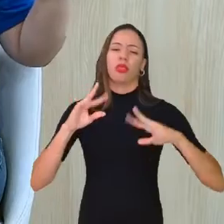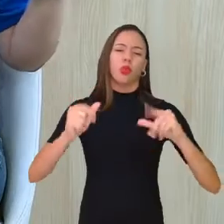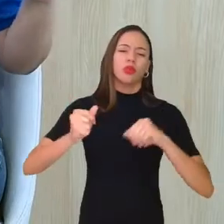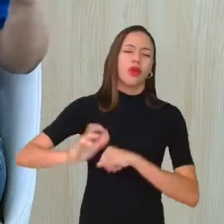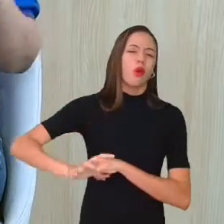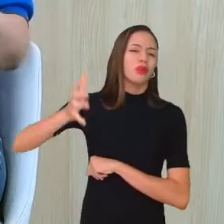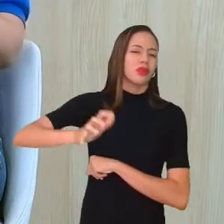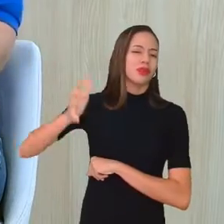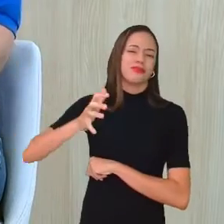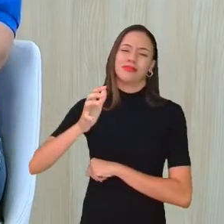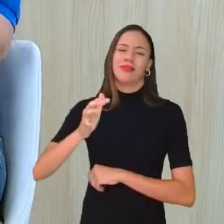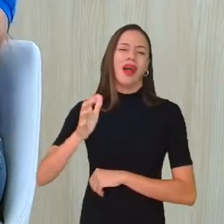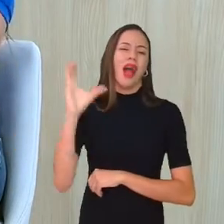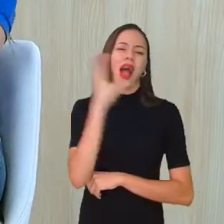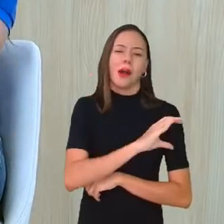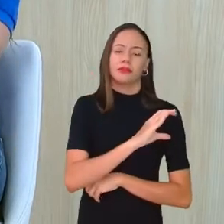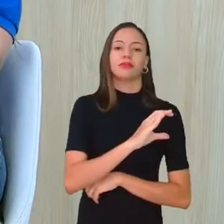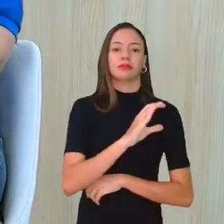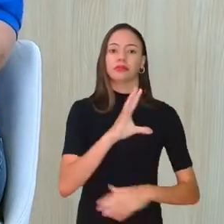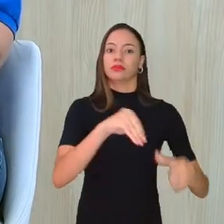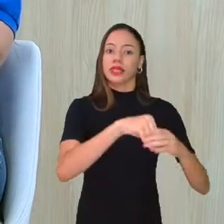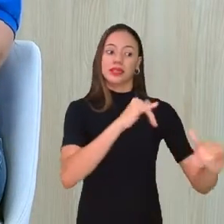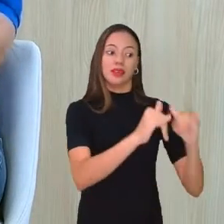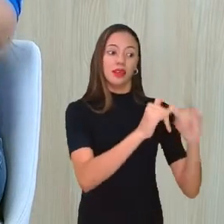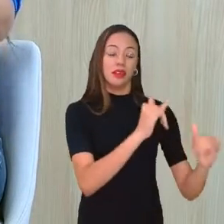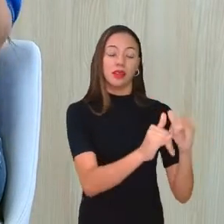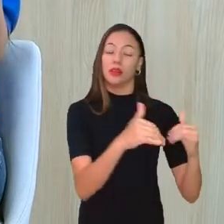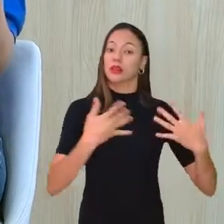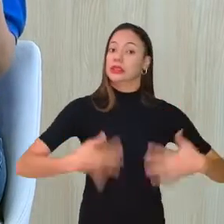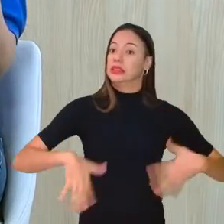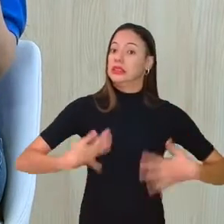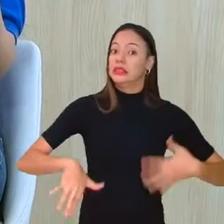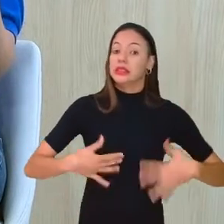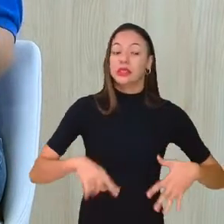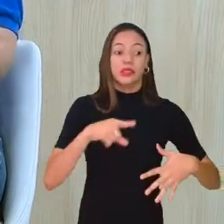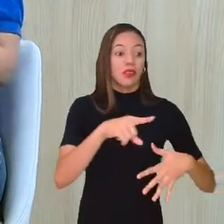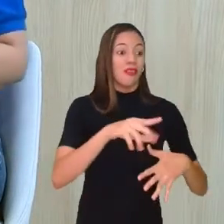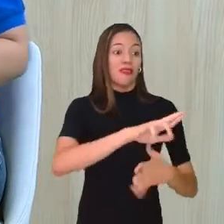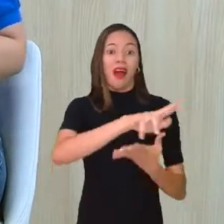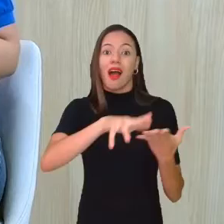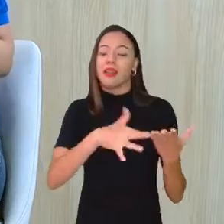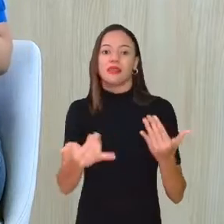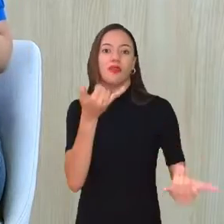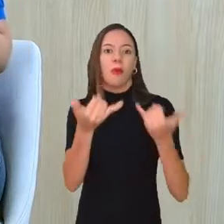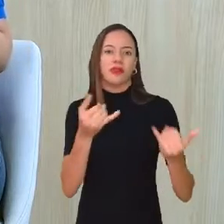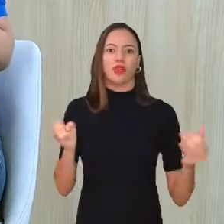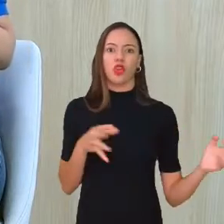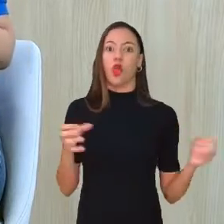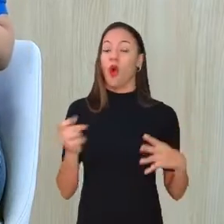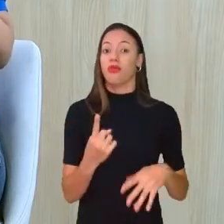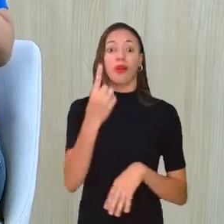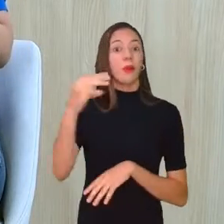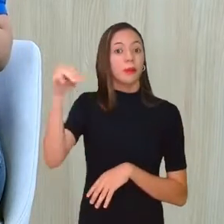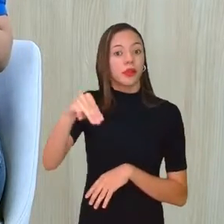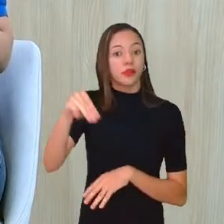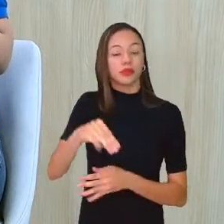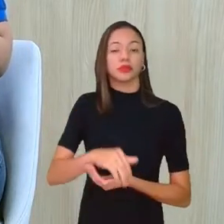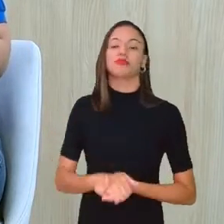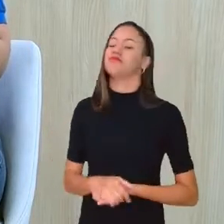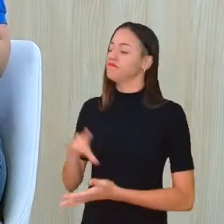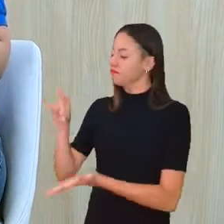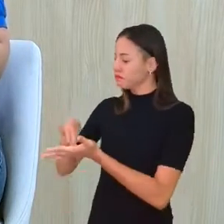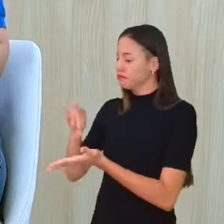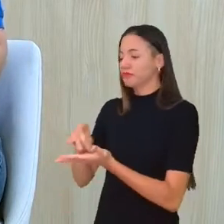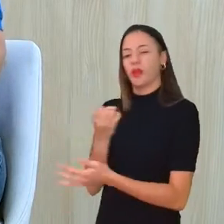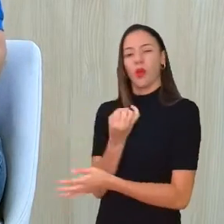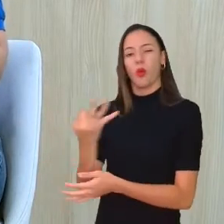na internet e que quando você volta a cada 1 minuto já é muita coisa nova, né, Tiago? Então essa quantidade de